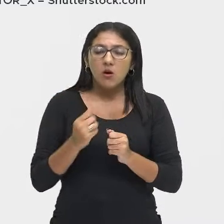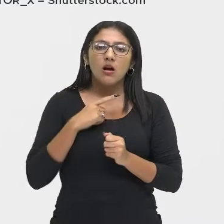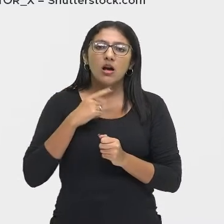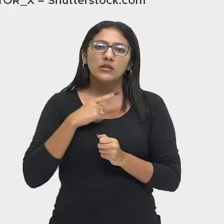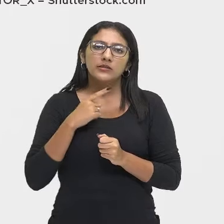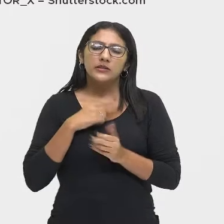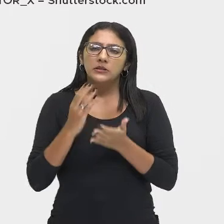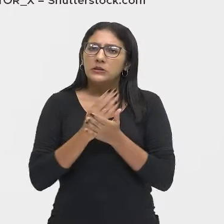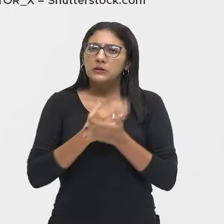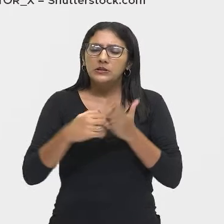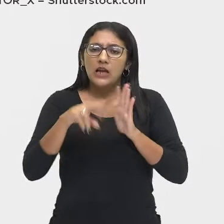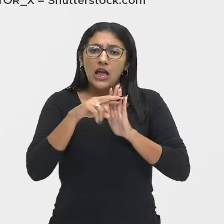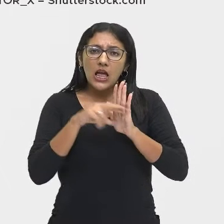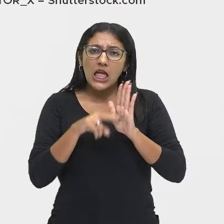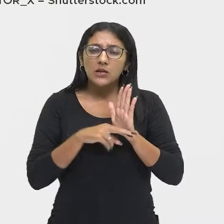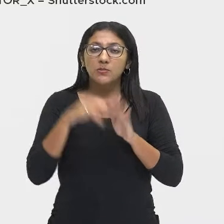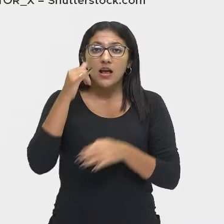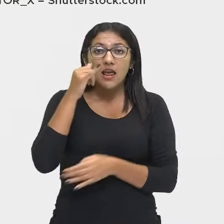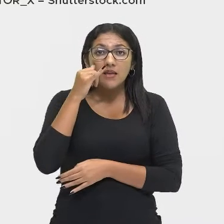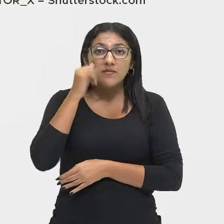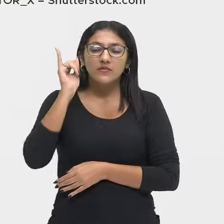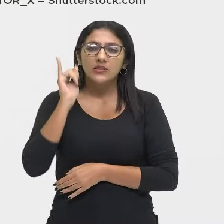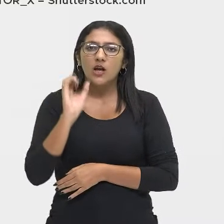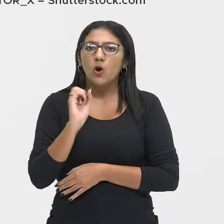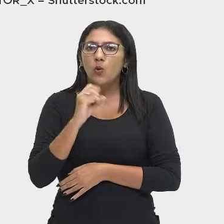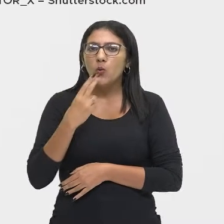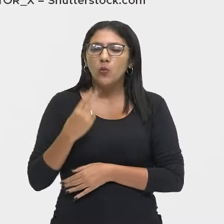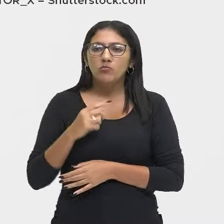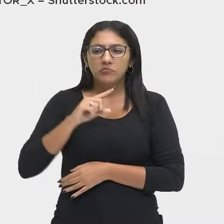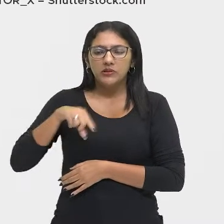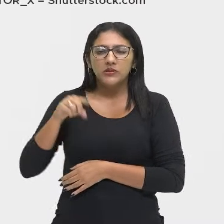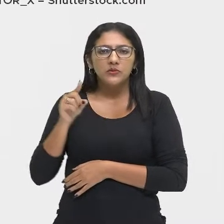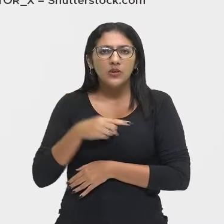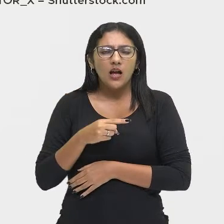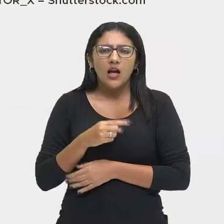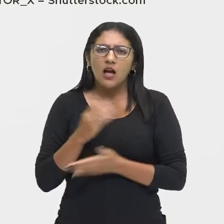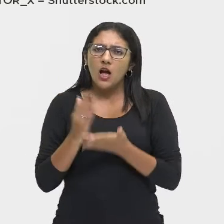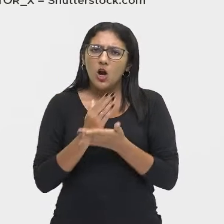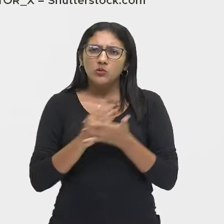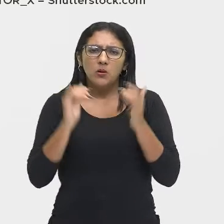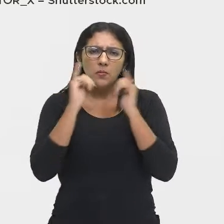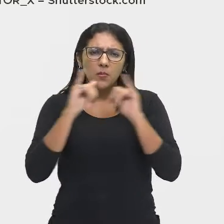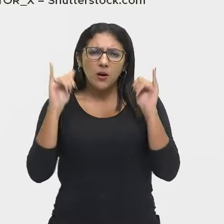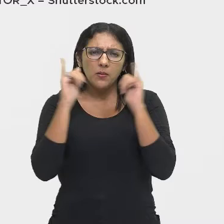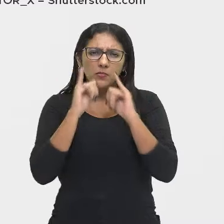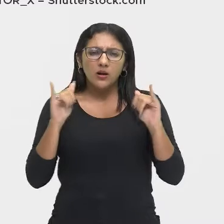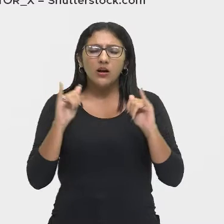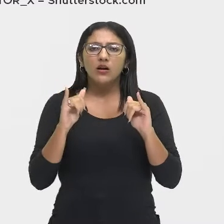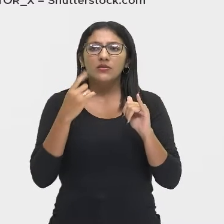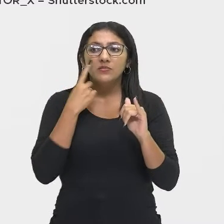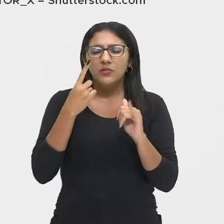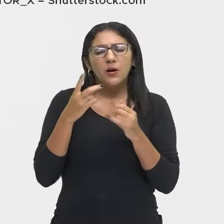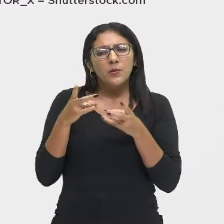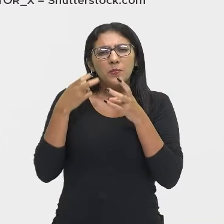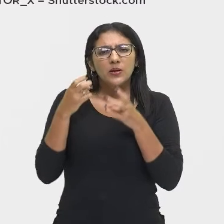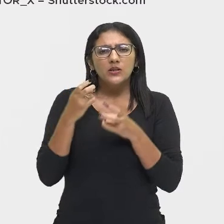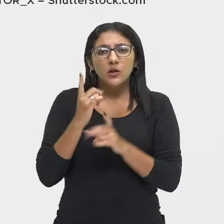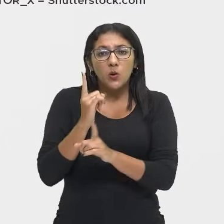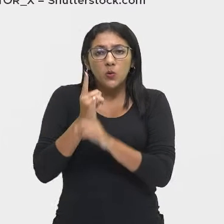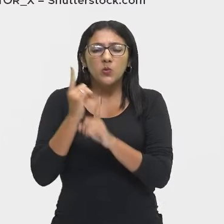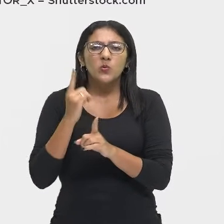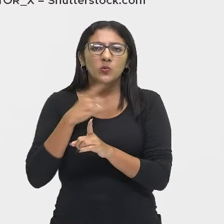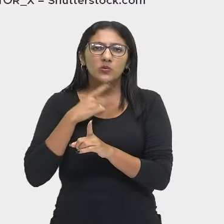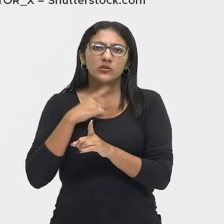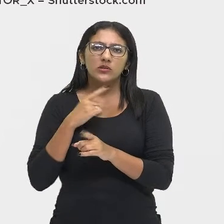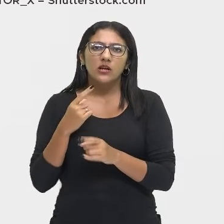para inibir ou impedir a publicação de postagens que atendem contra determinados